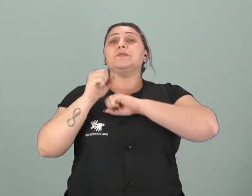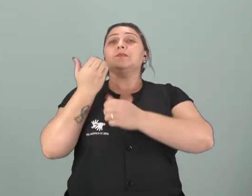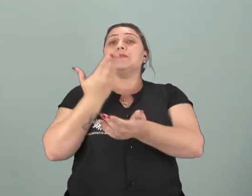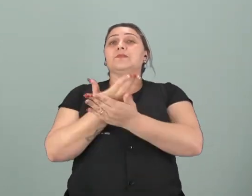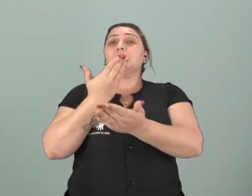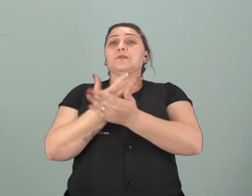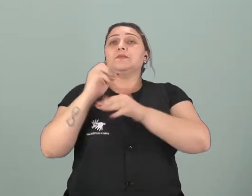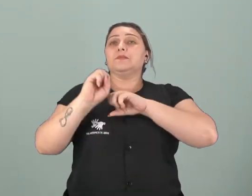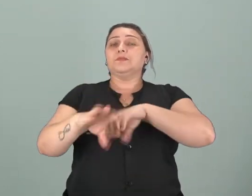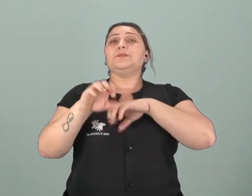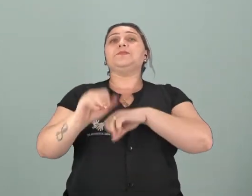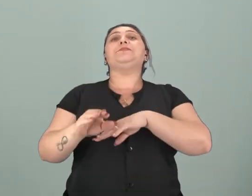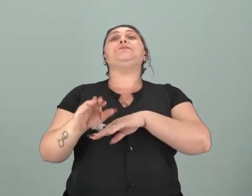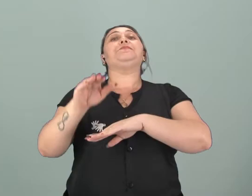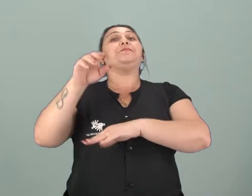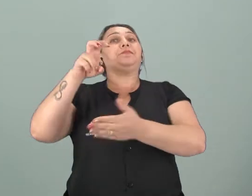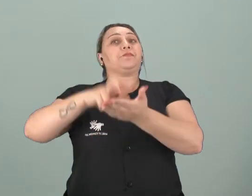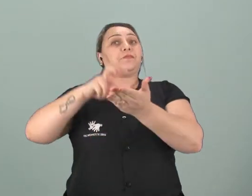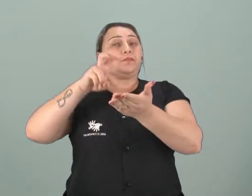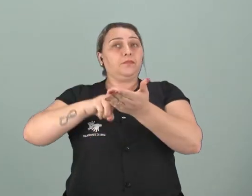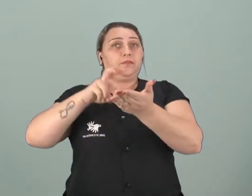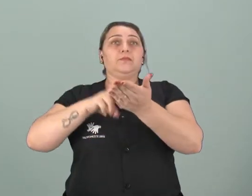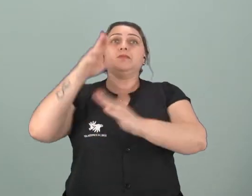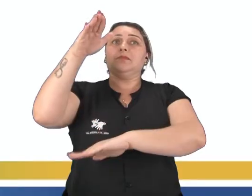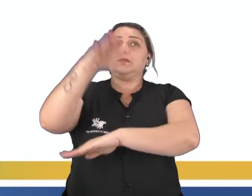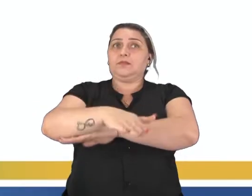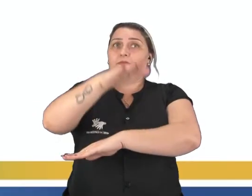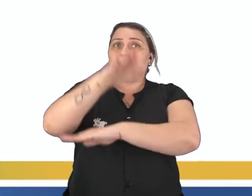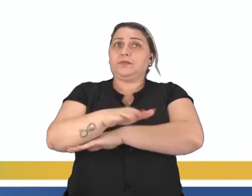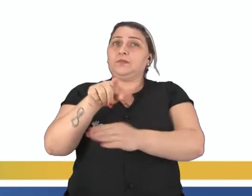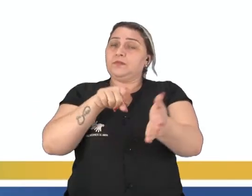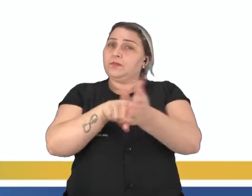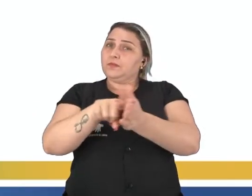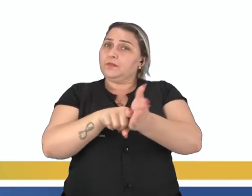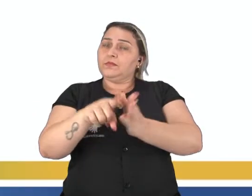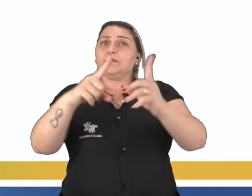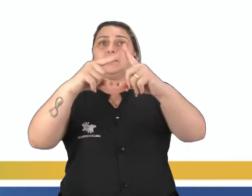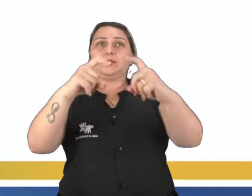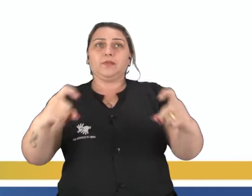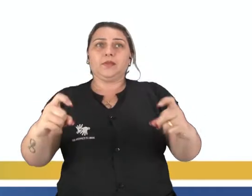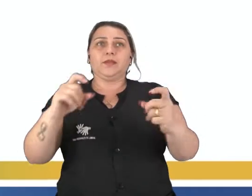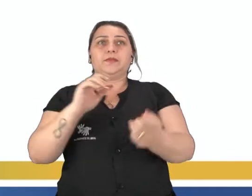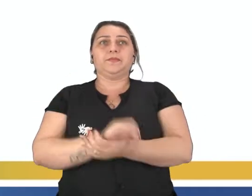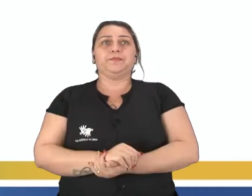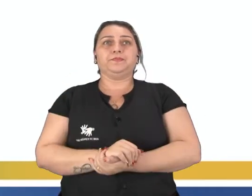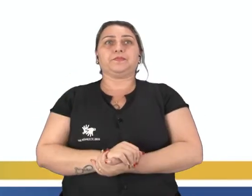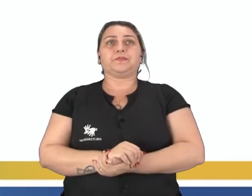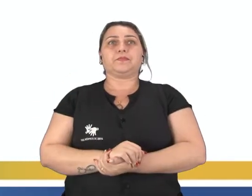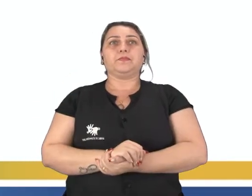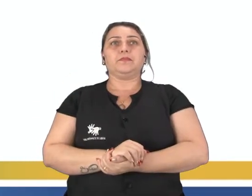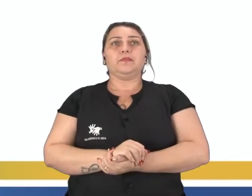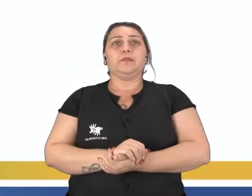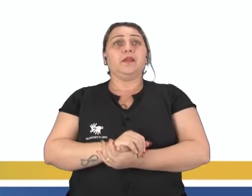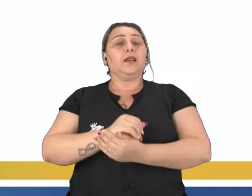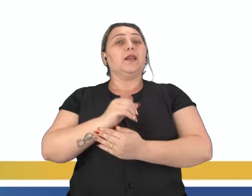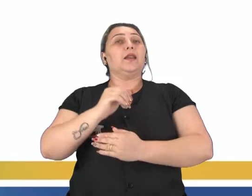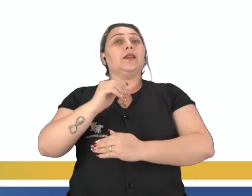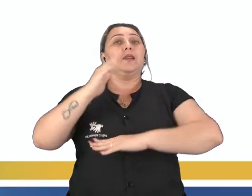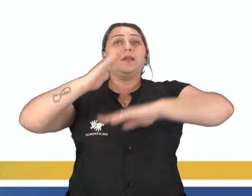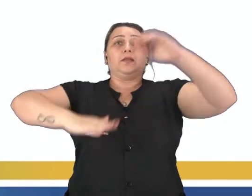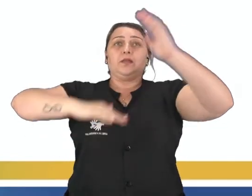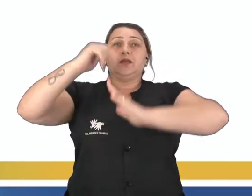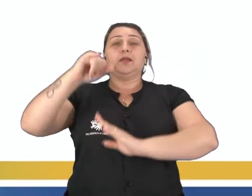nessa universidade e no período da tarde ela se dedica à pesquisa científica. Em sua